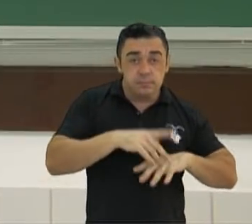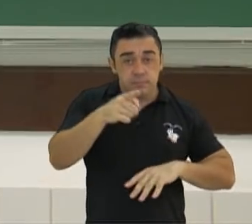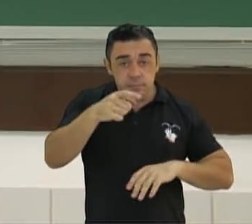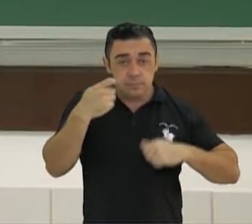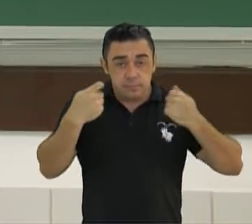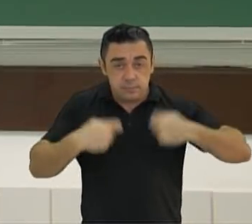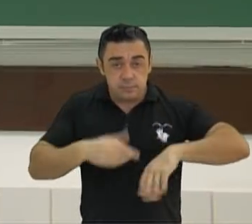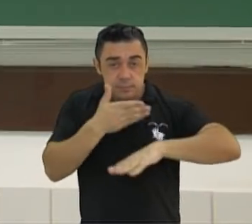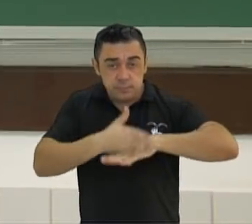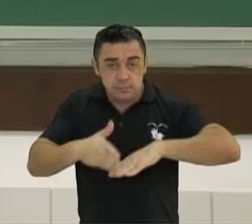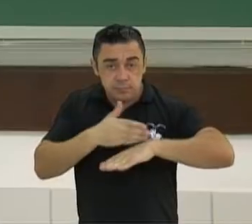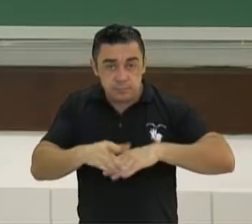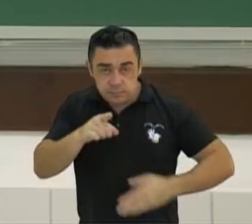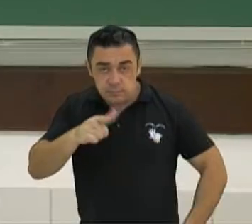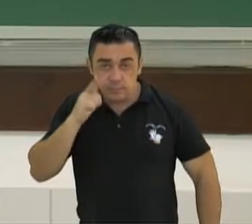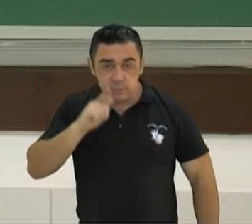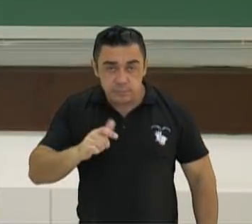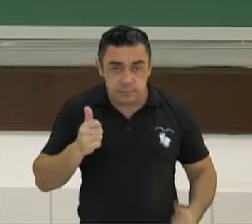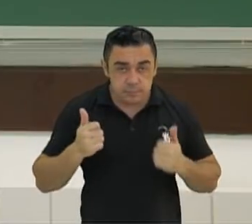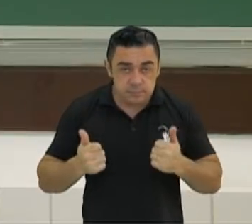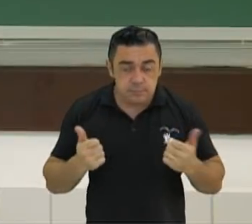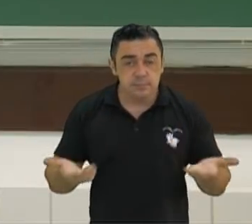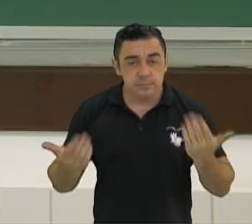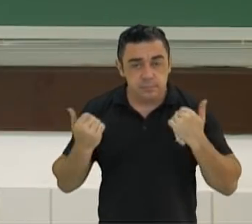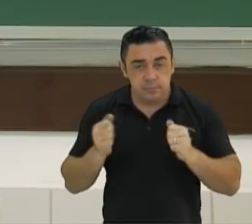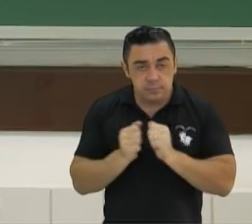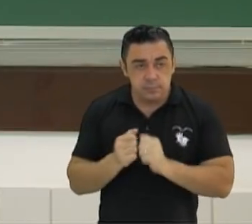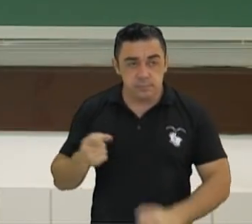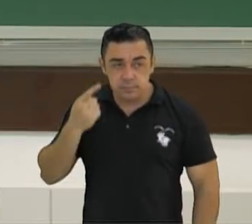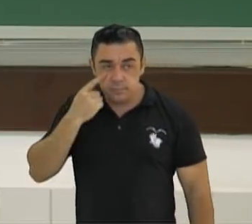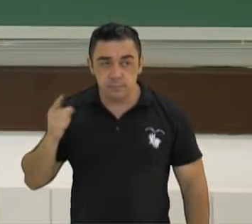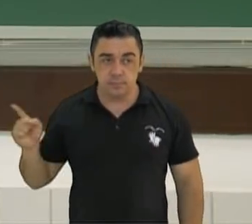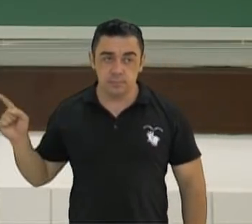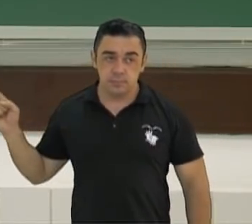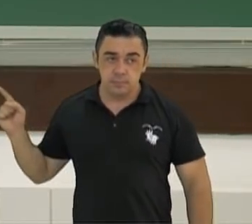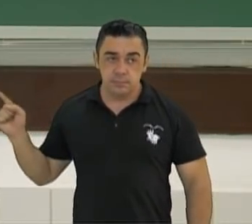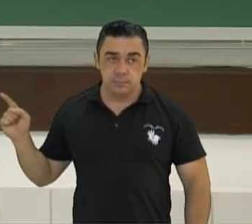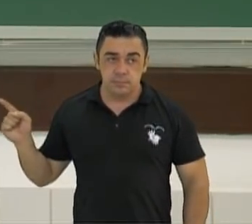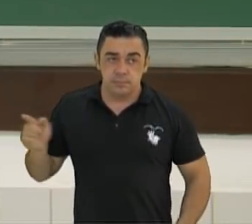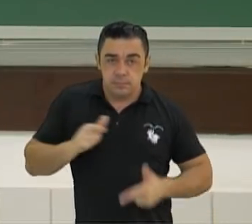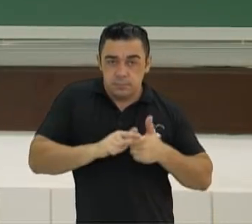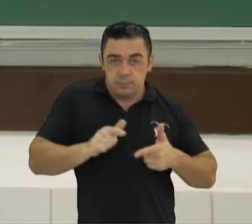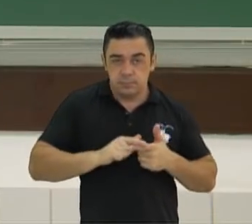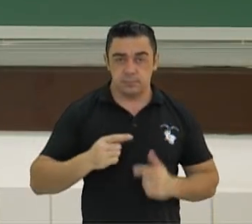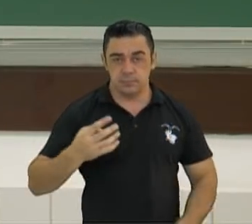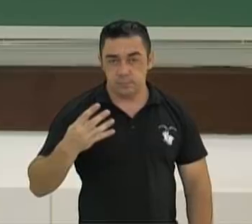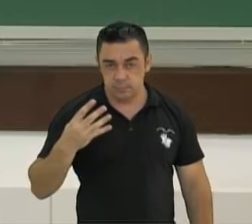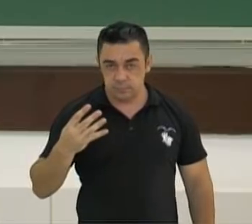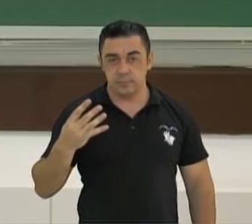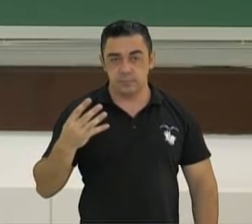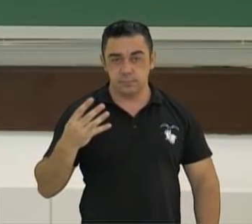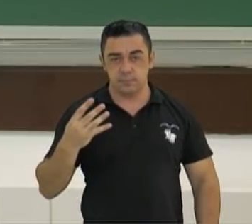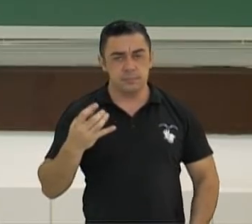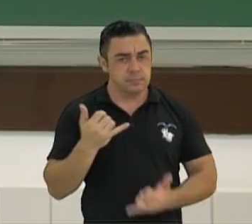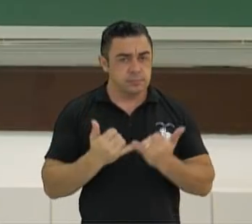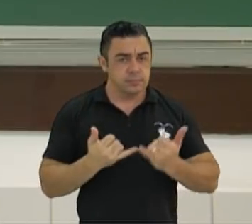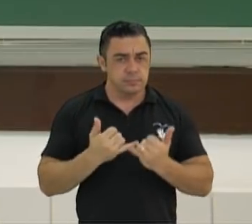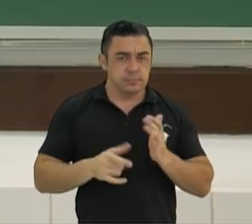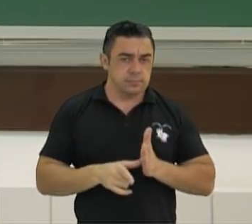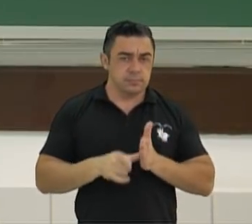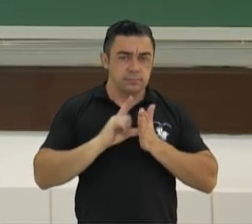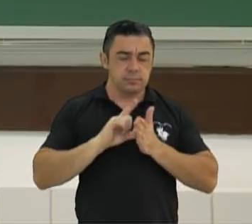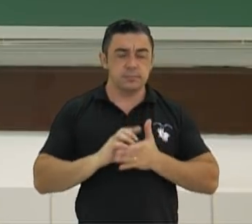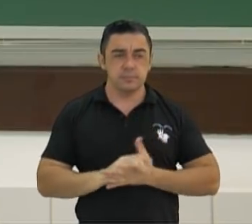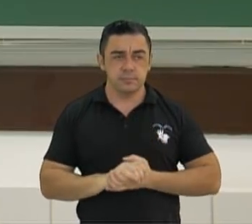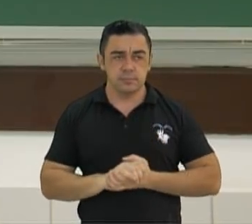vocês conseguem. Vamos juntos então? Olhem lá. Problema 4. Bem parecido com o